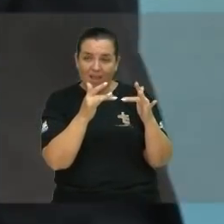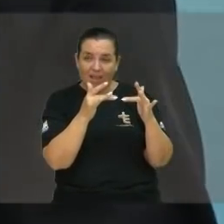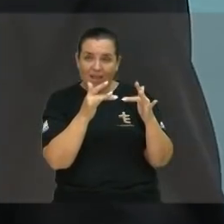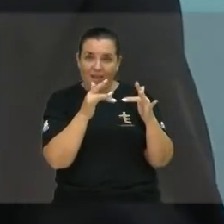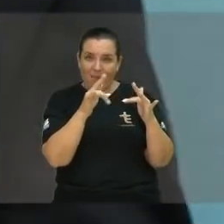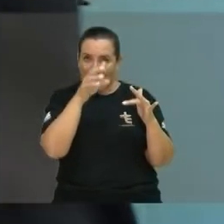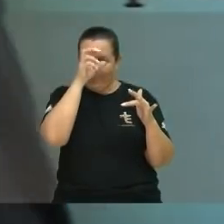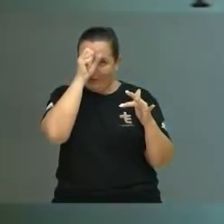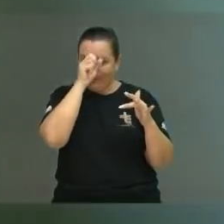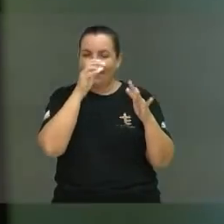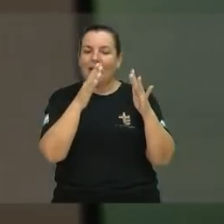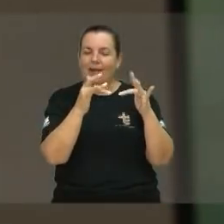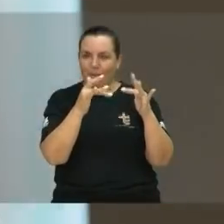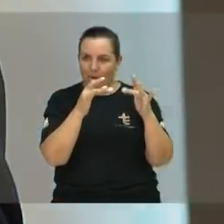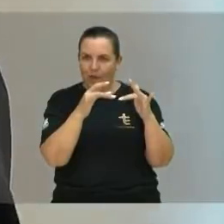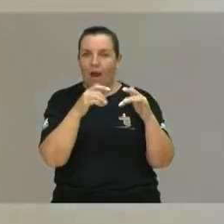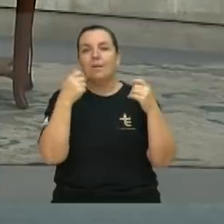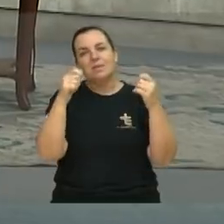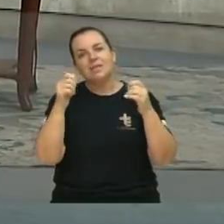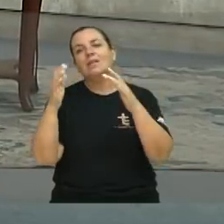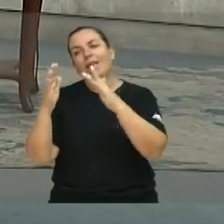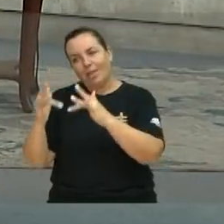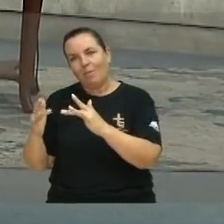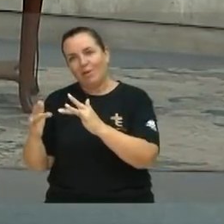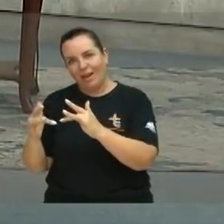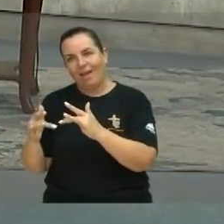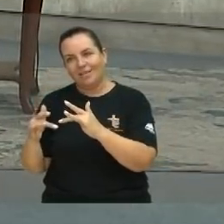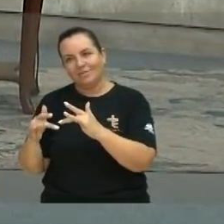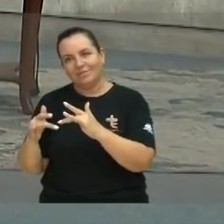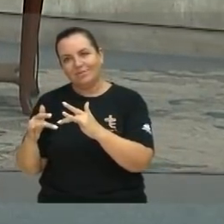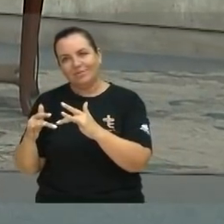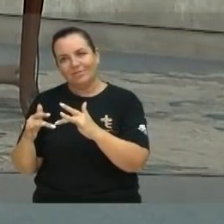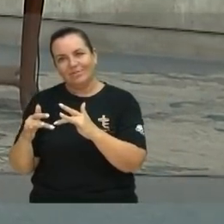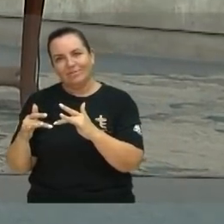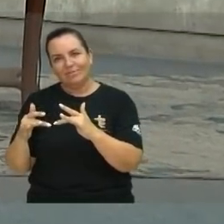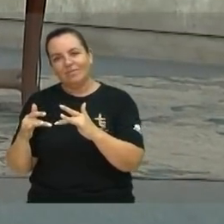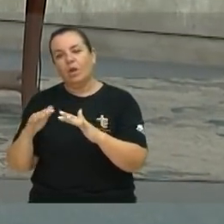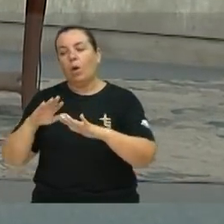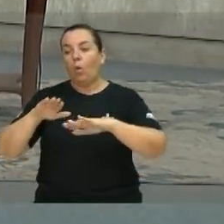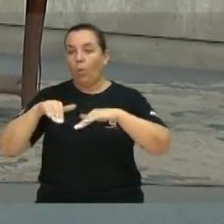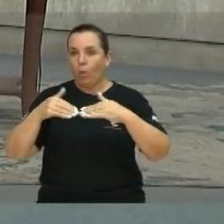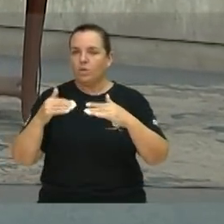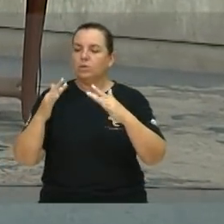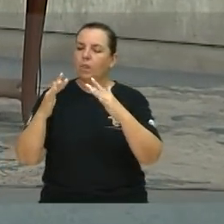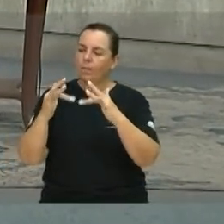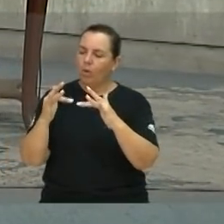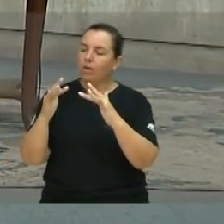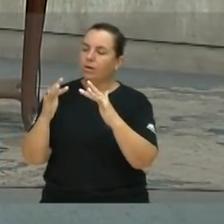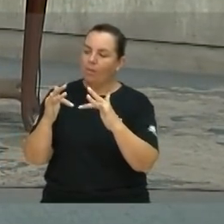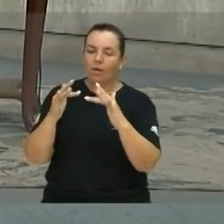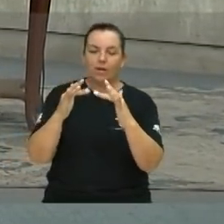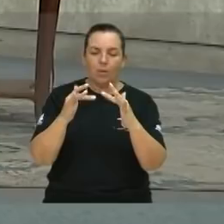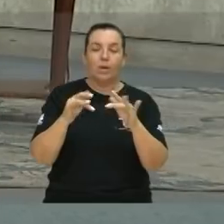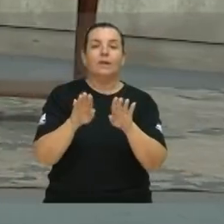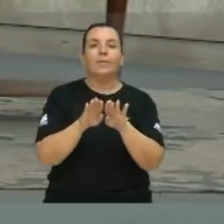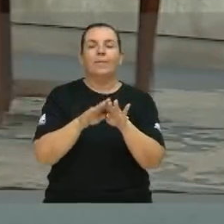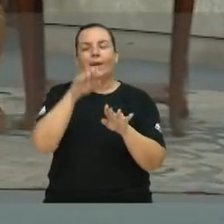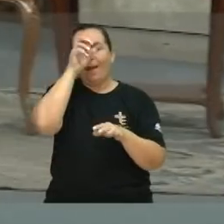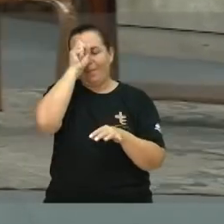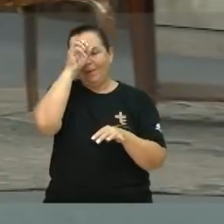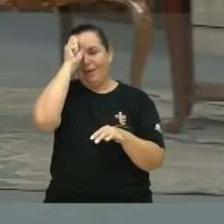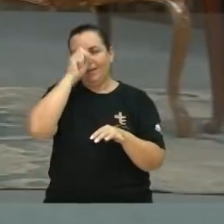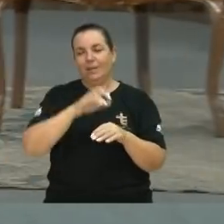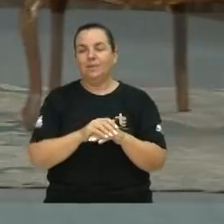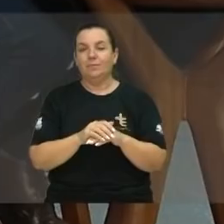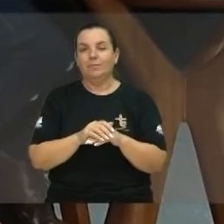aprender a namorar namora sim na medida em que se namora também se aprende